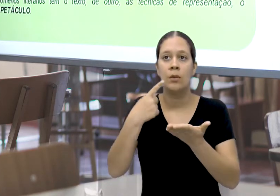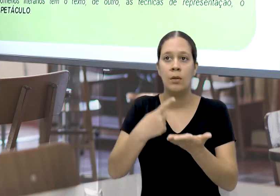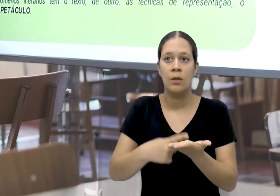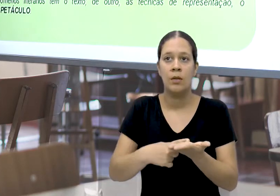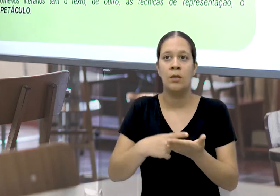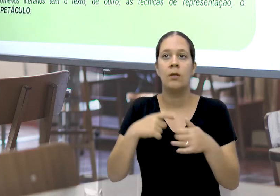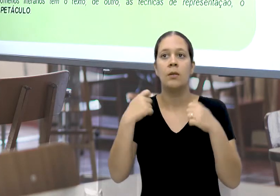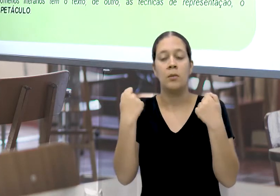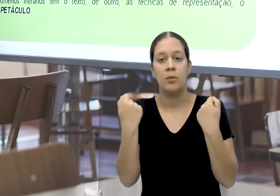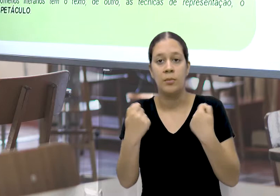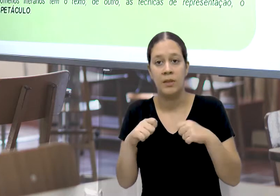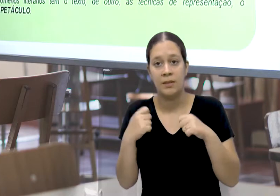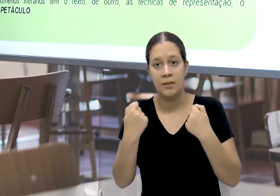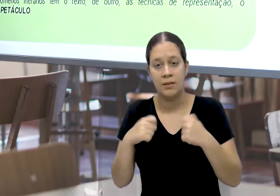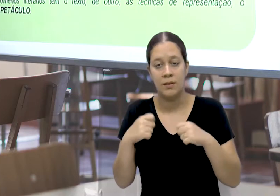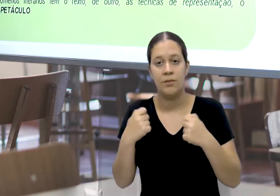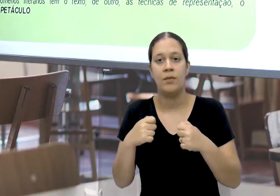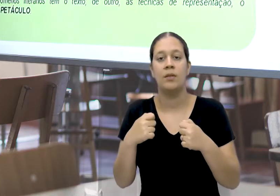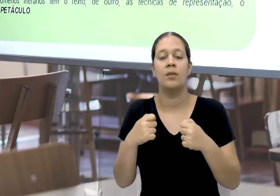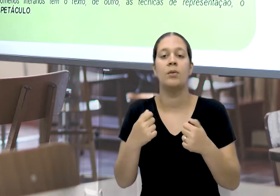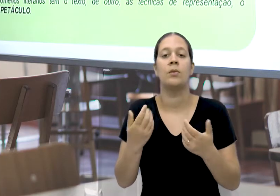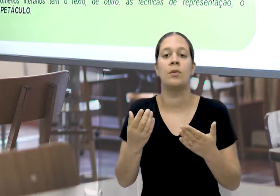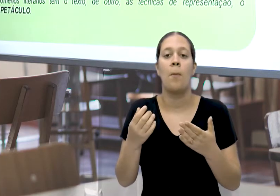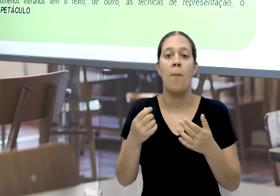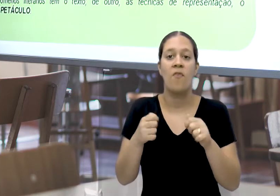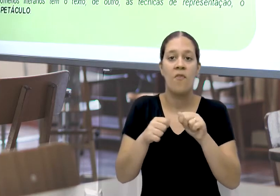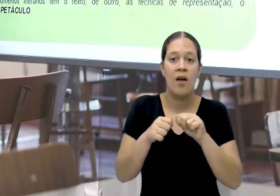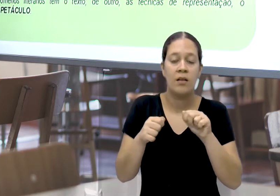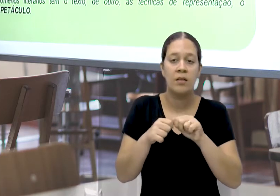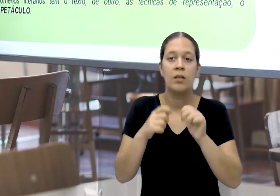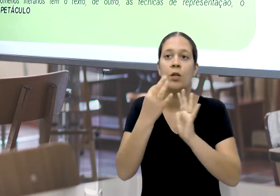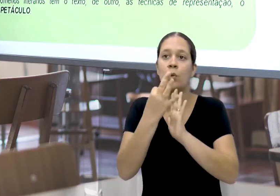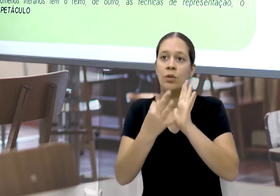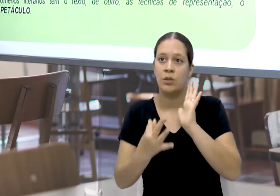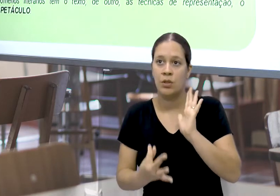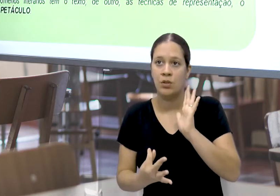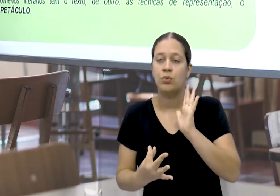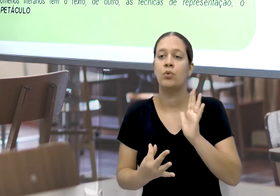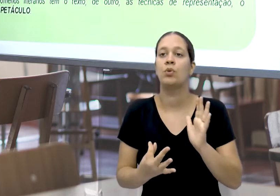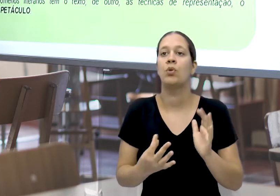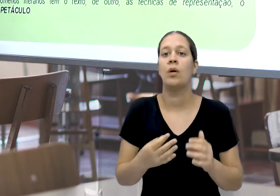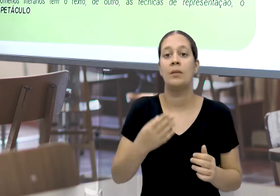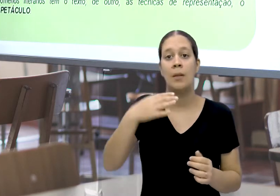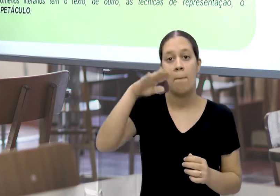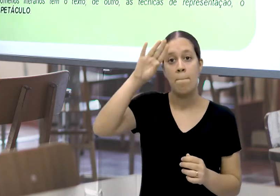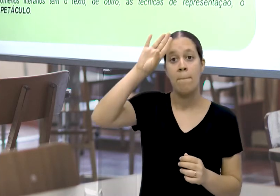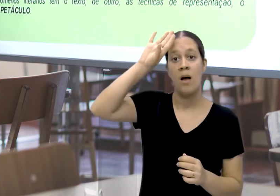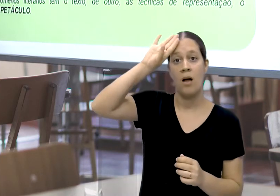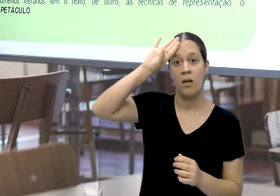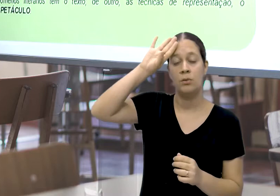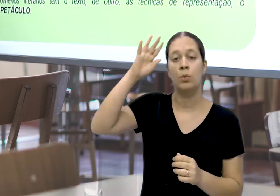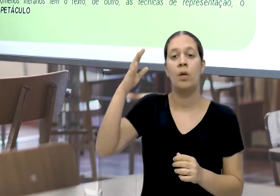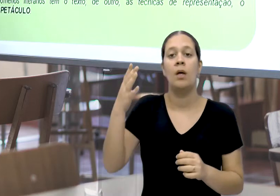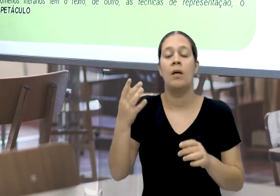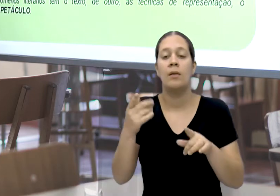estudam por anos sobre teatro. Não sei chegar aqui e representar e atuar. Eu tenho que entender como é que